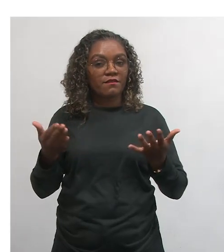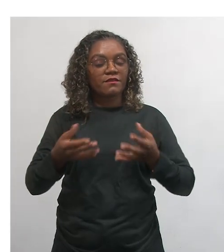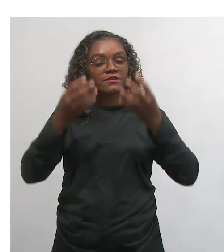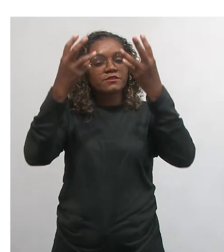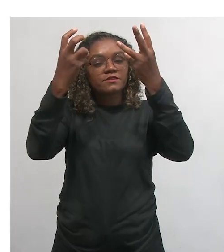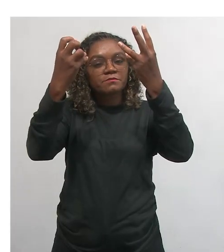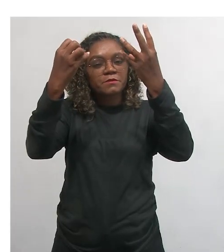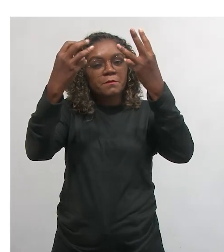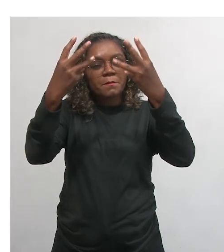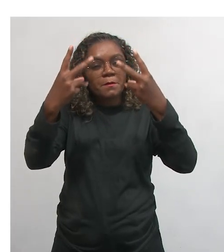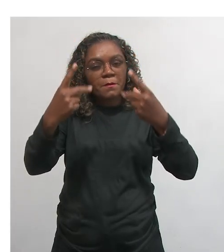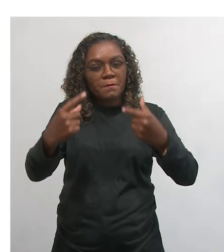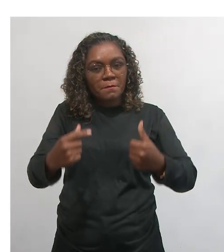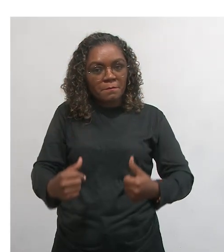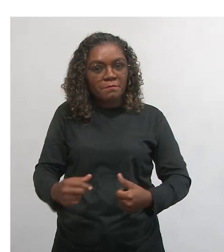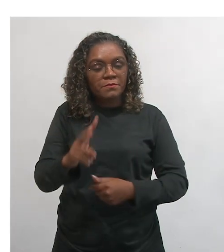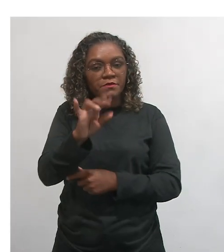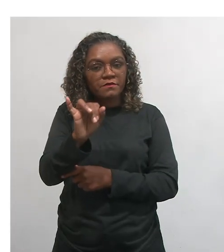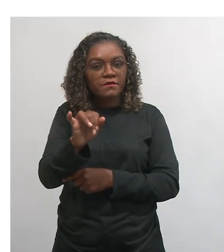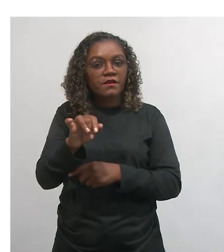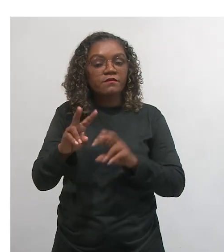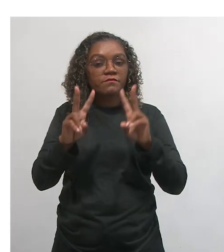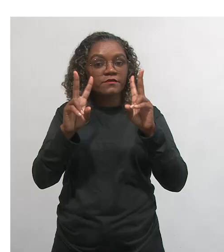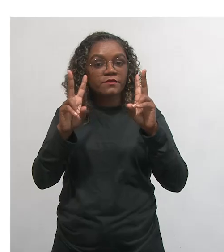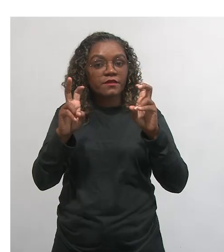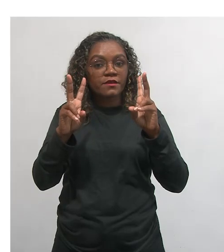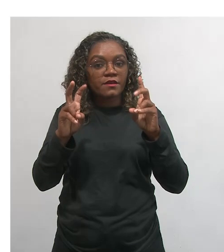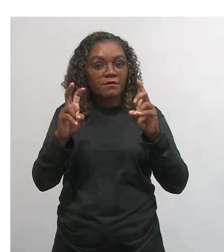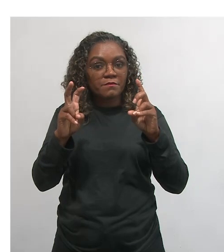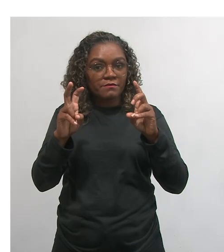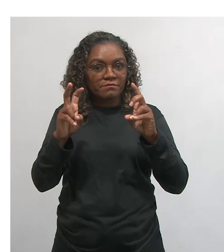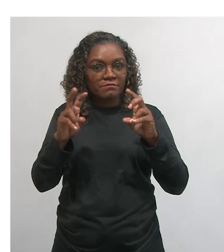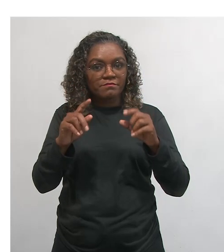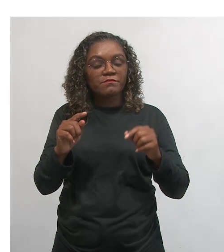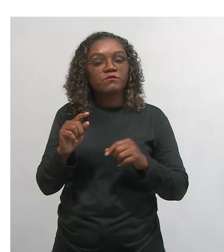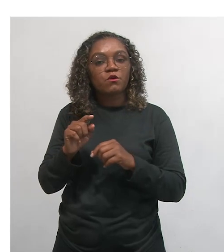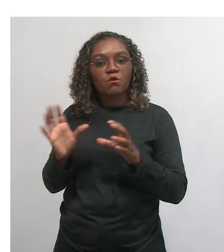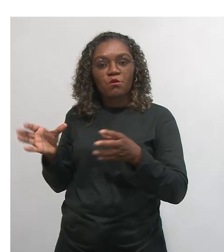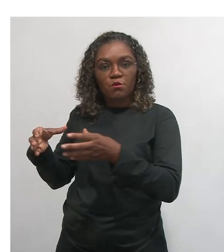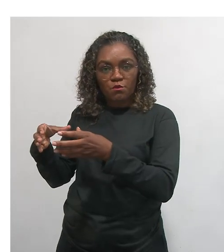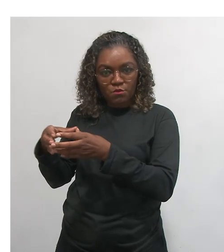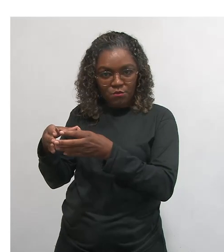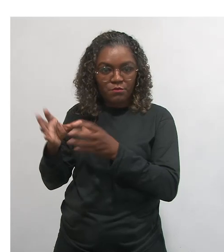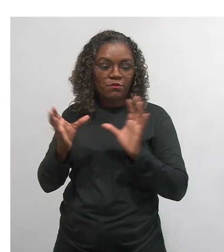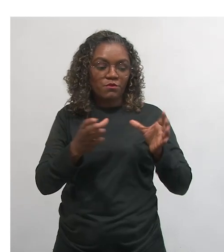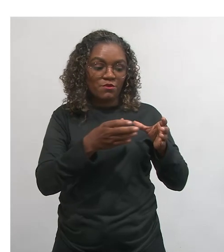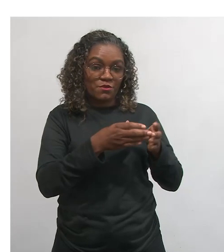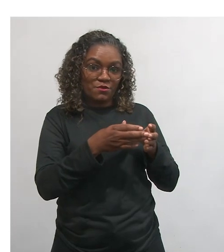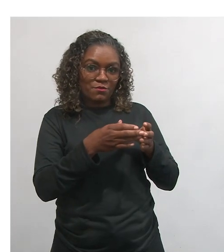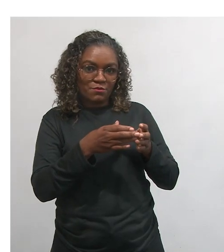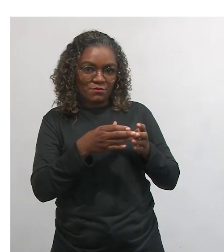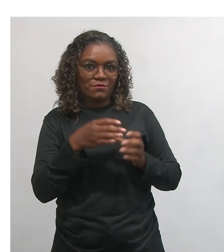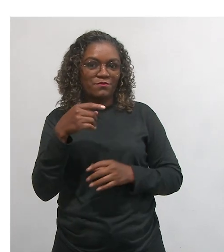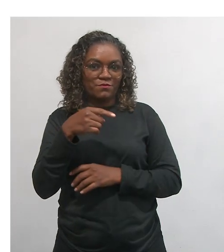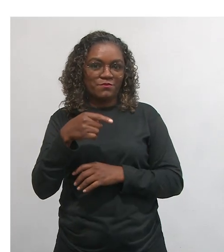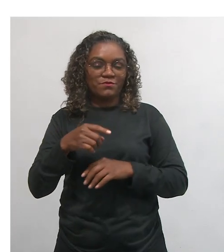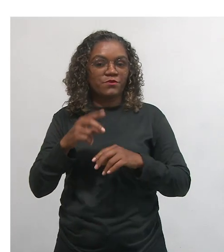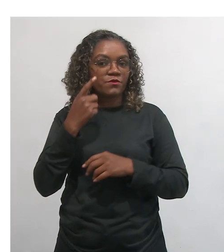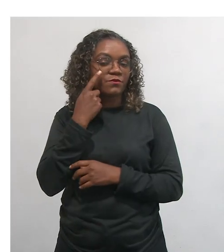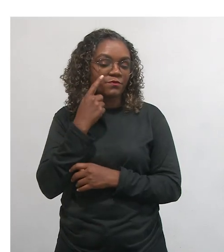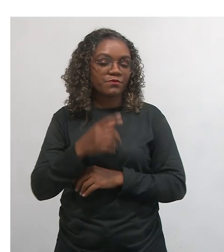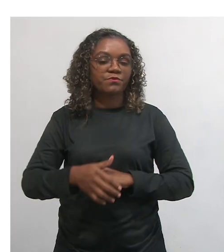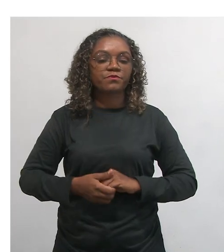as essências. Vou explicar esse detalhe e fazer o contraponto aos sofistas. Vamos lá então, tá? Então aqui,